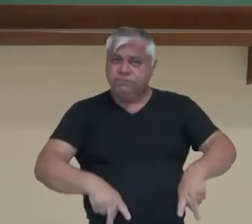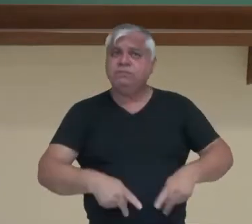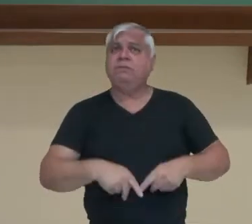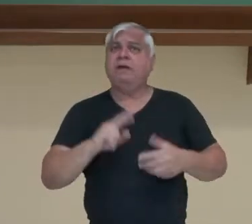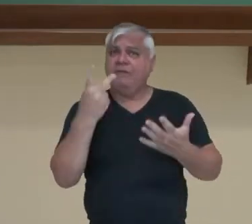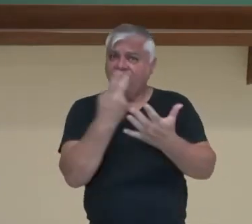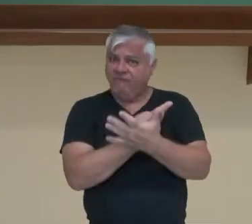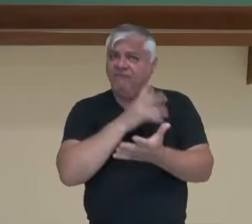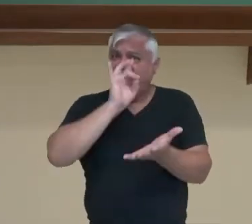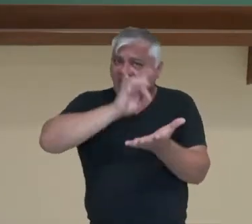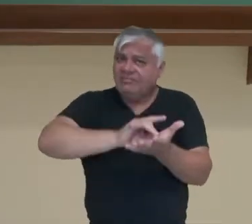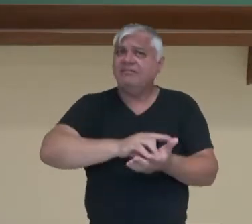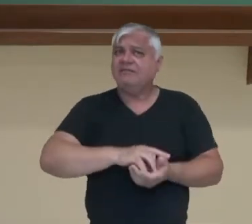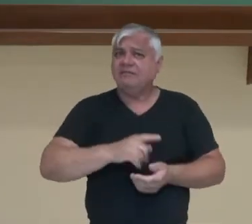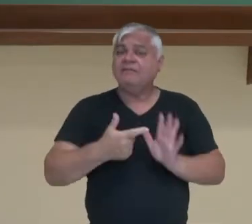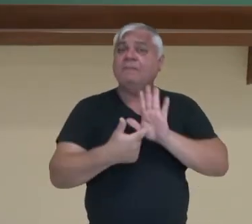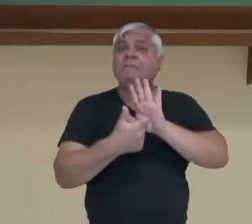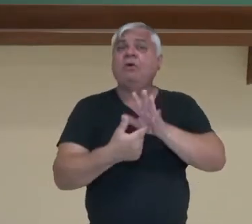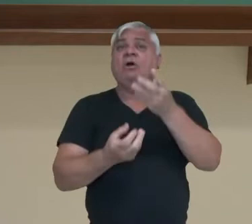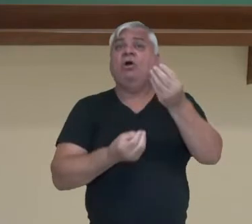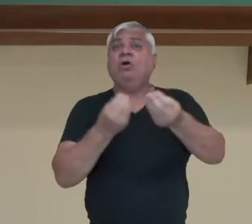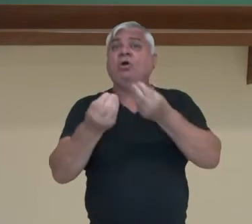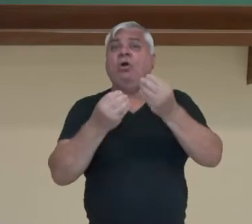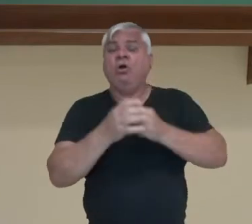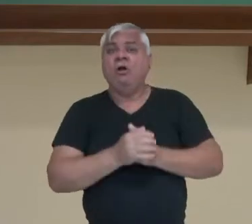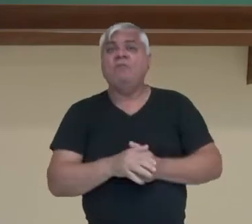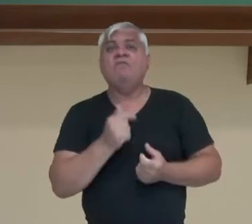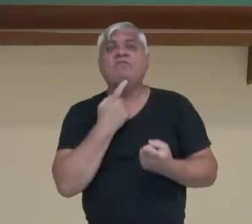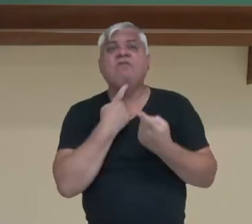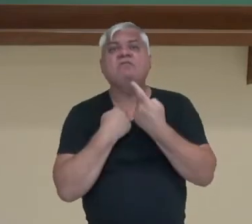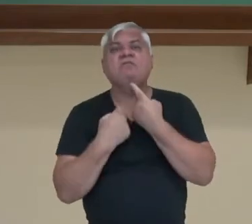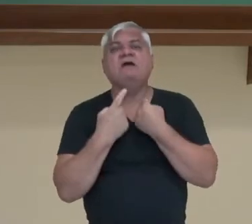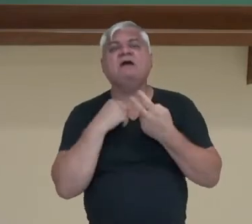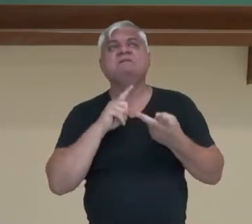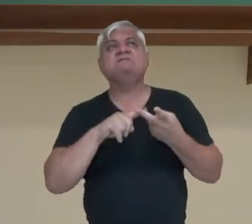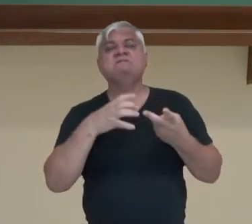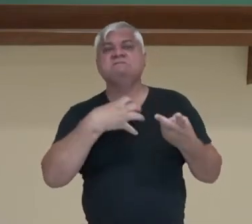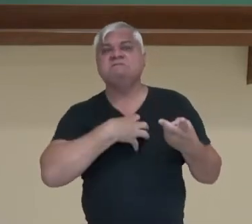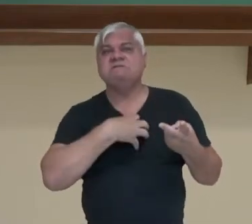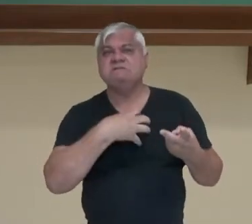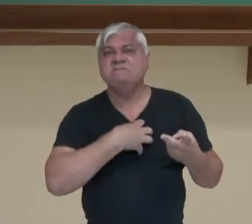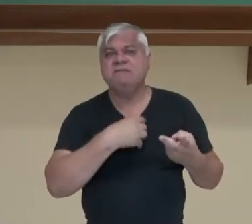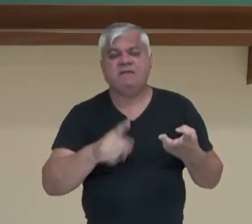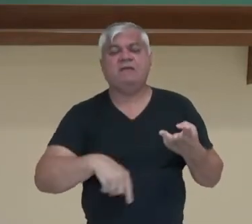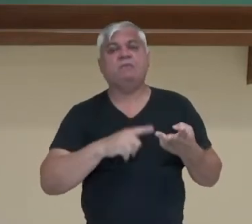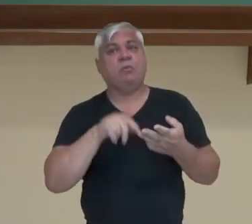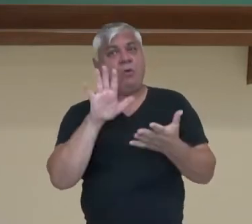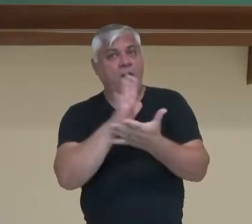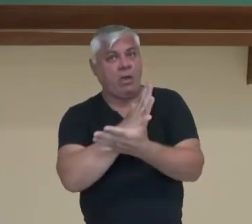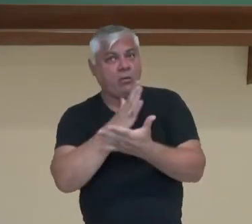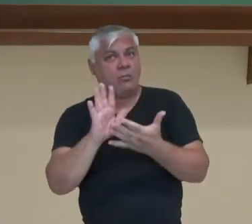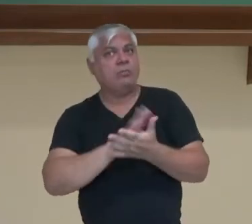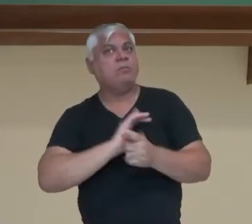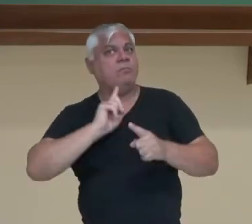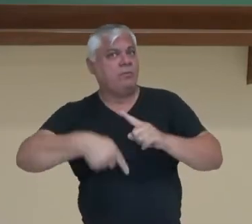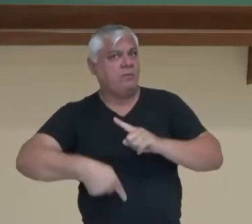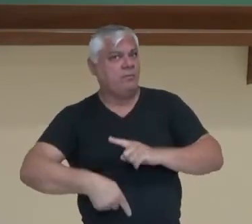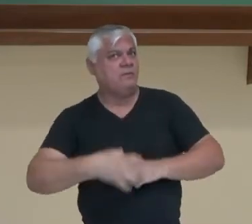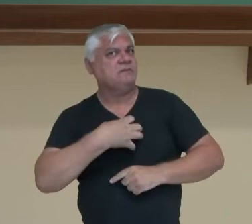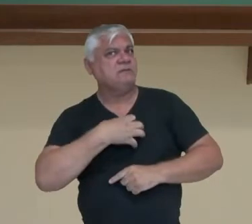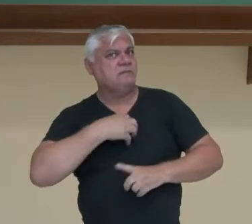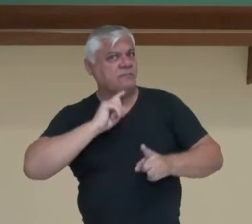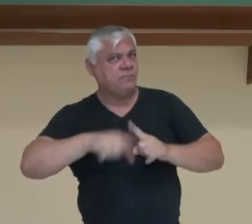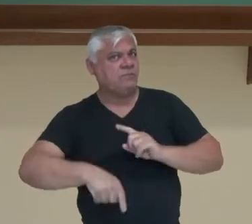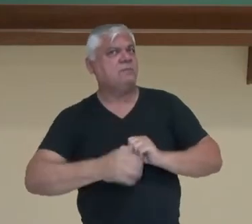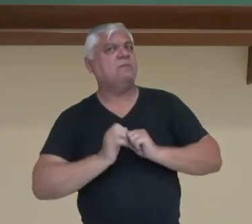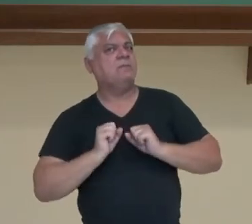mitos representam muito as nossas sensações, desejos, sentimentos, alguns inclusive proibidos. Vai